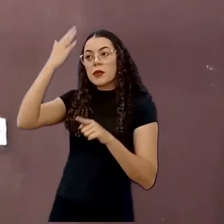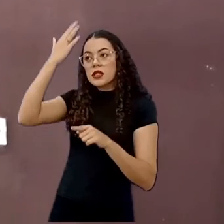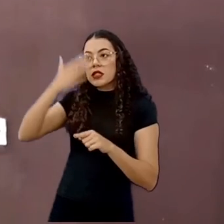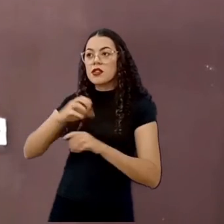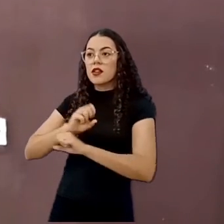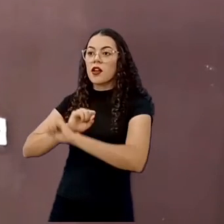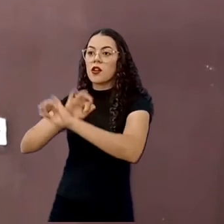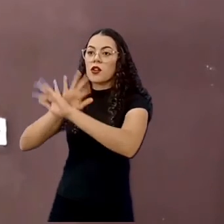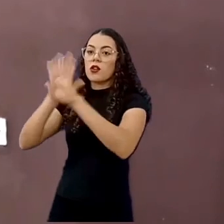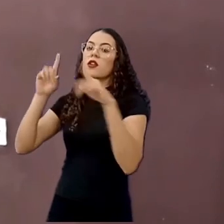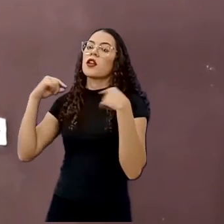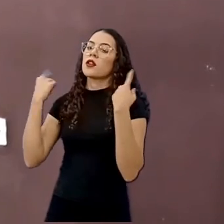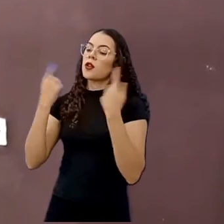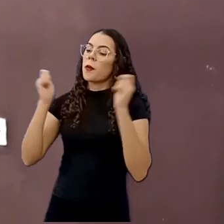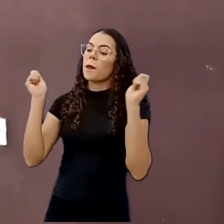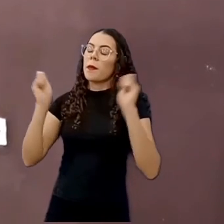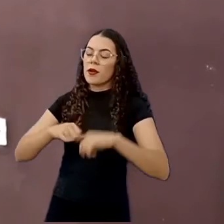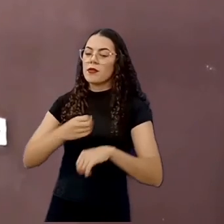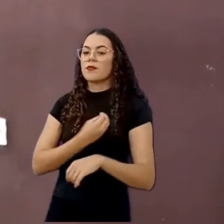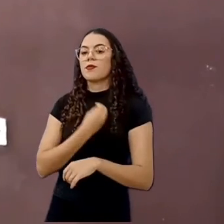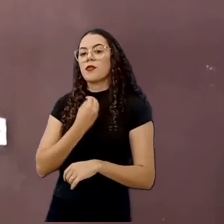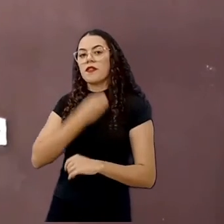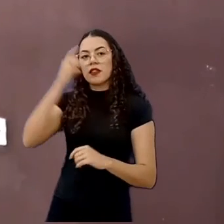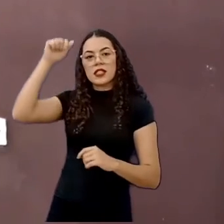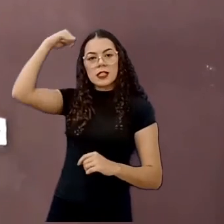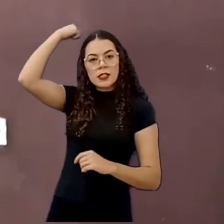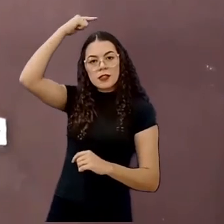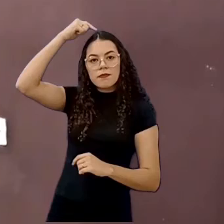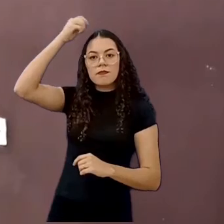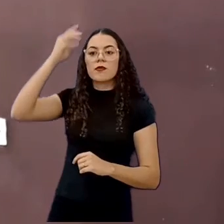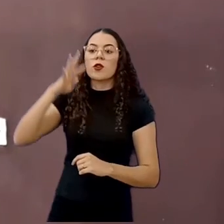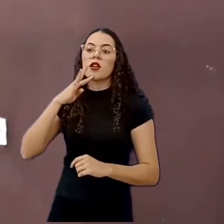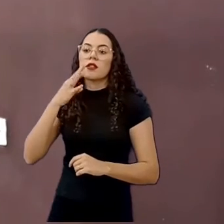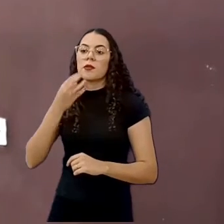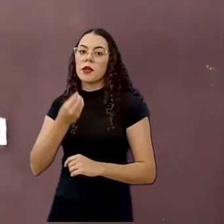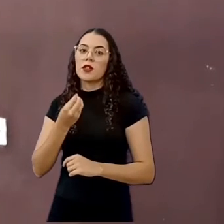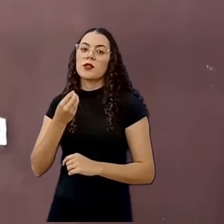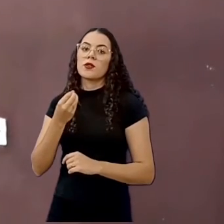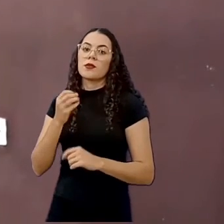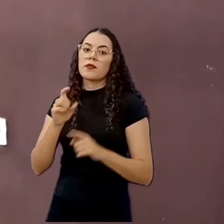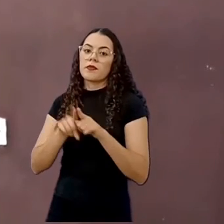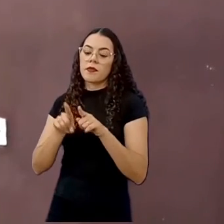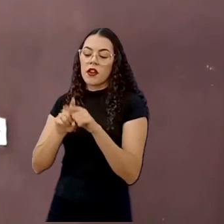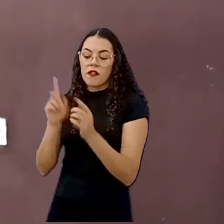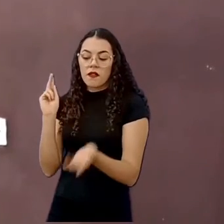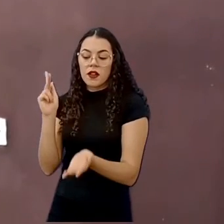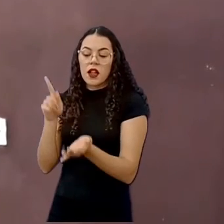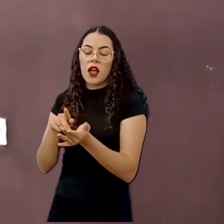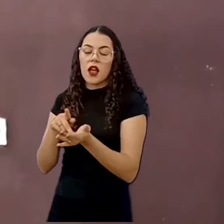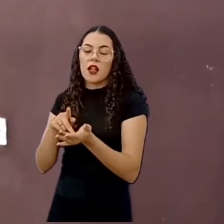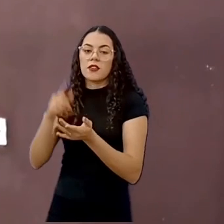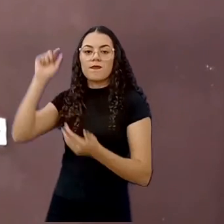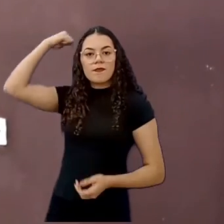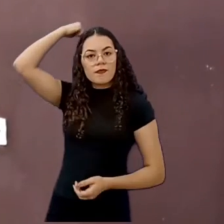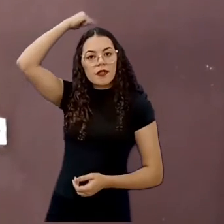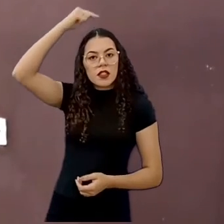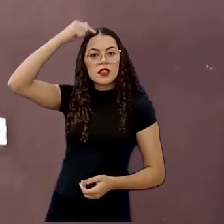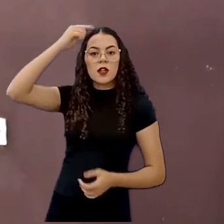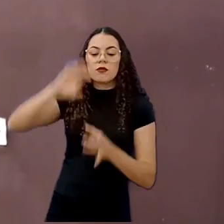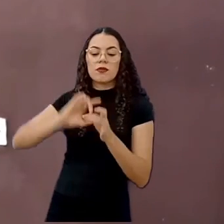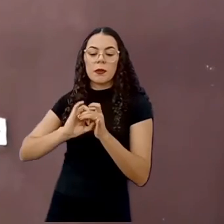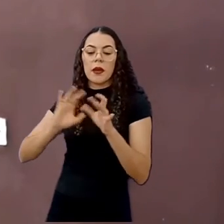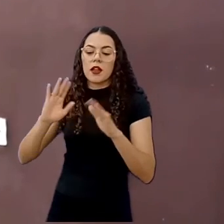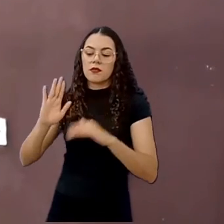glória, nós podemos viver uma vida santa, uma vida de conhecimento da Sua vontade e da Sua verdade, de santificação, de libertação